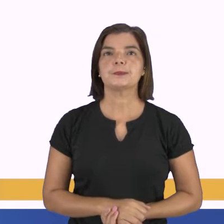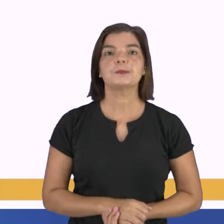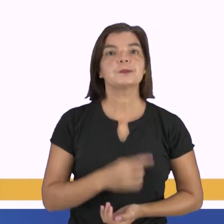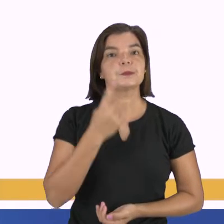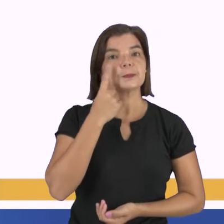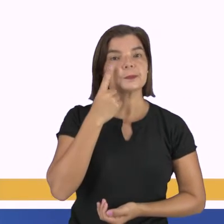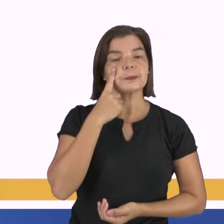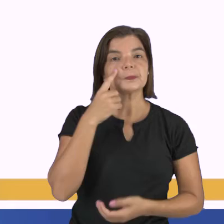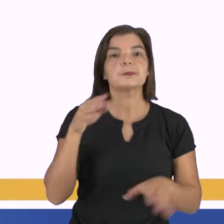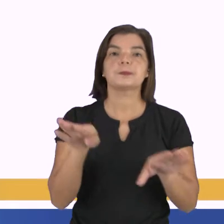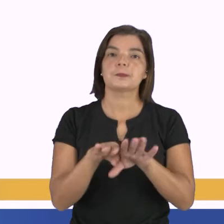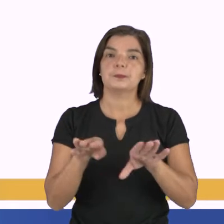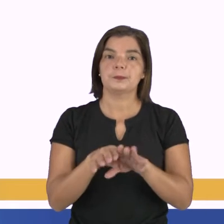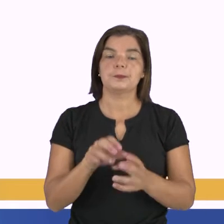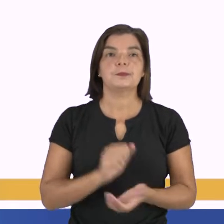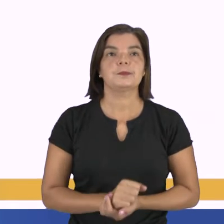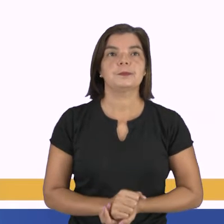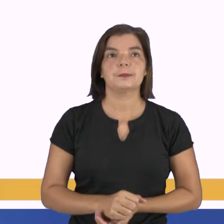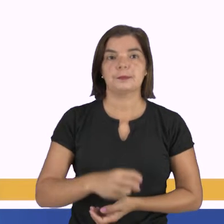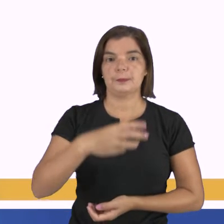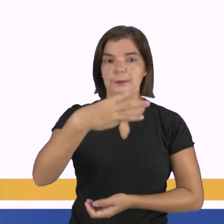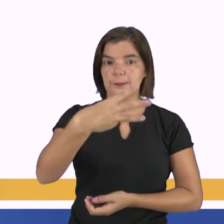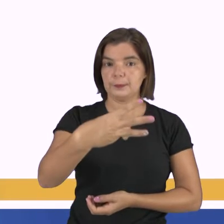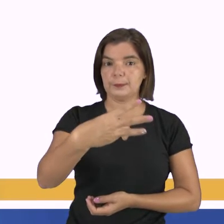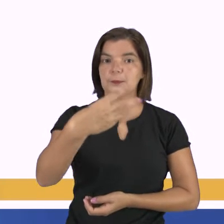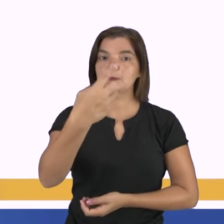Mira, entonces vamos a tener